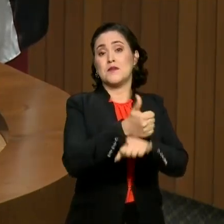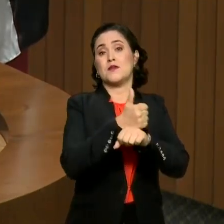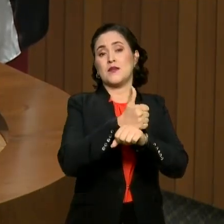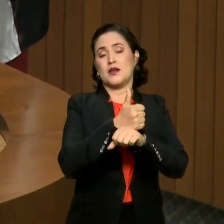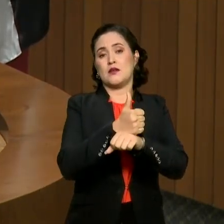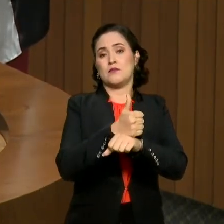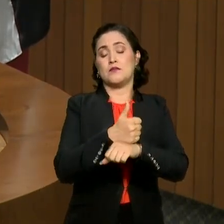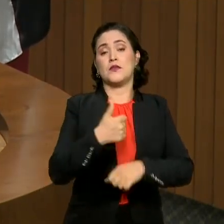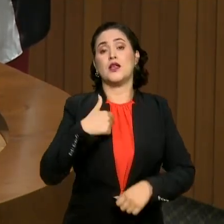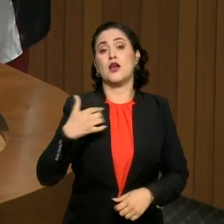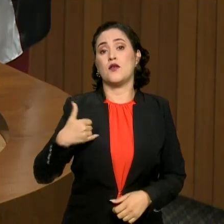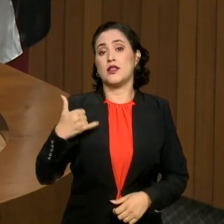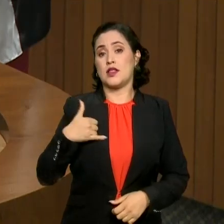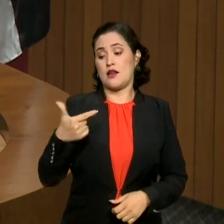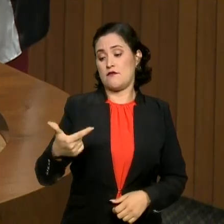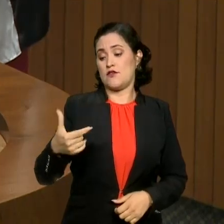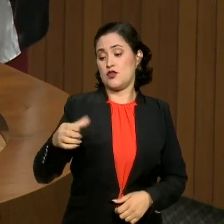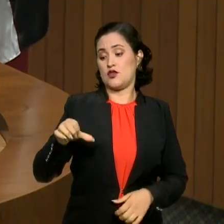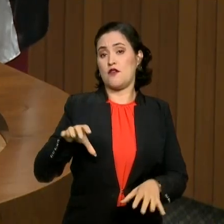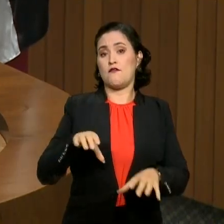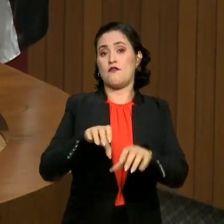até hoje. Então, assim,